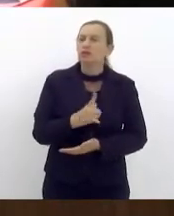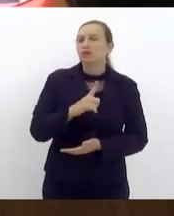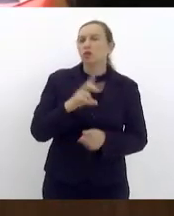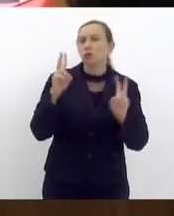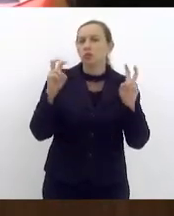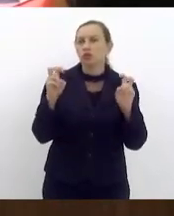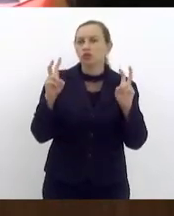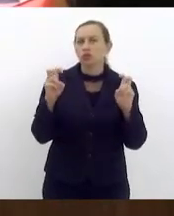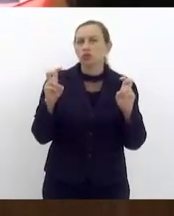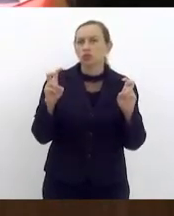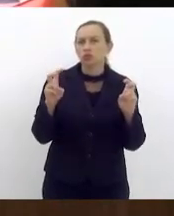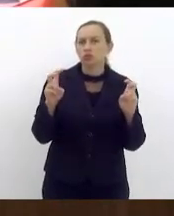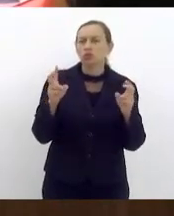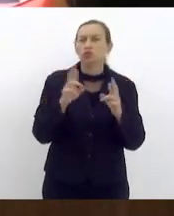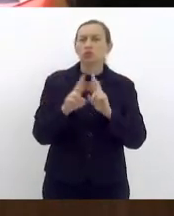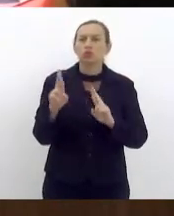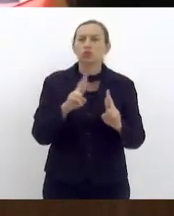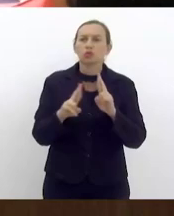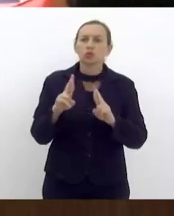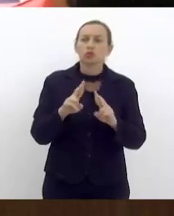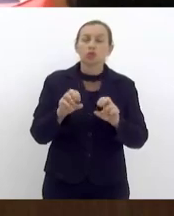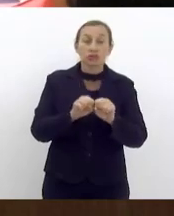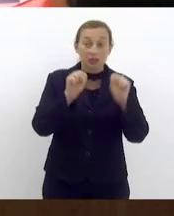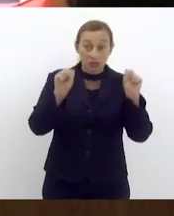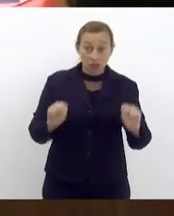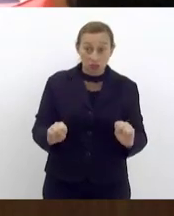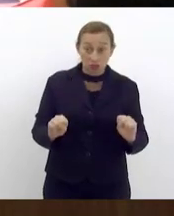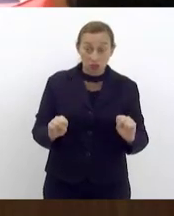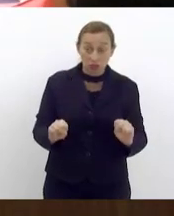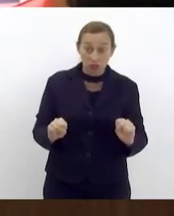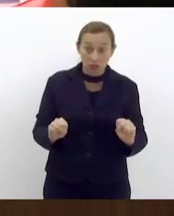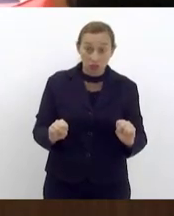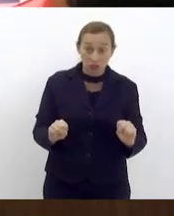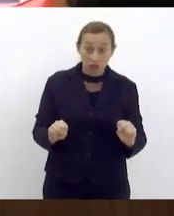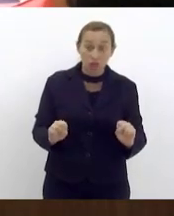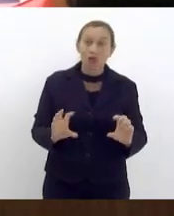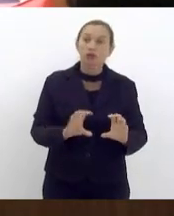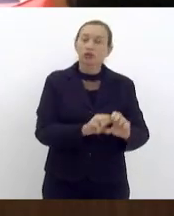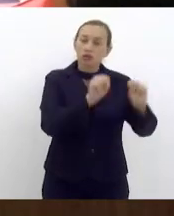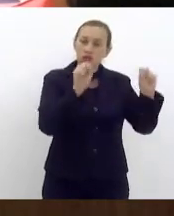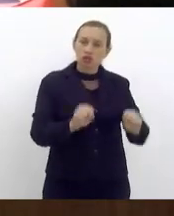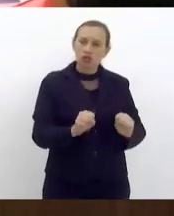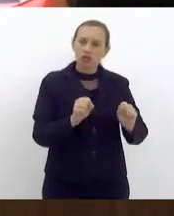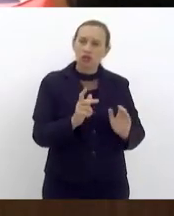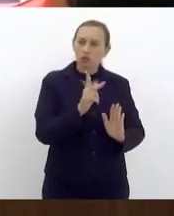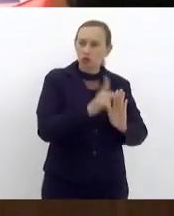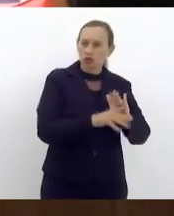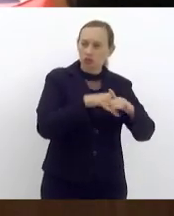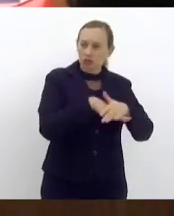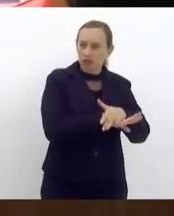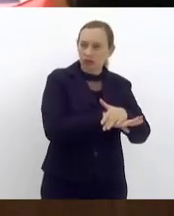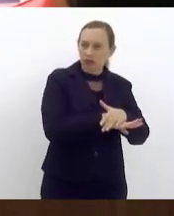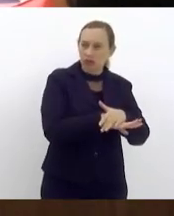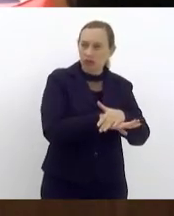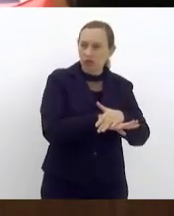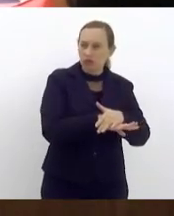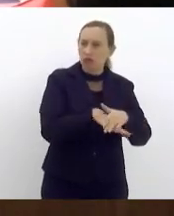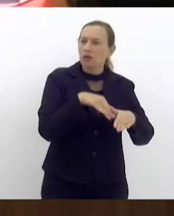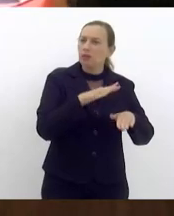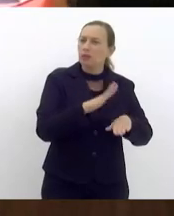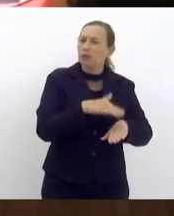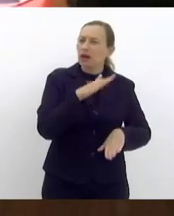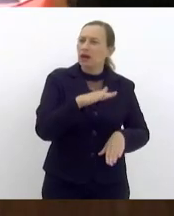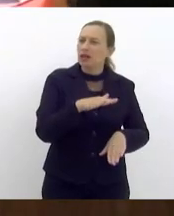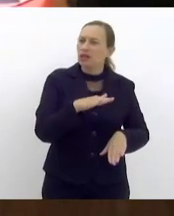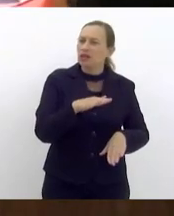questão relacionada ao sistemas tem um sistema que aponta que determinado projeto foi arquivado mas no